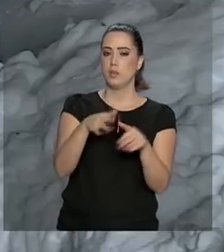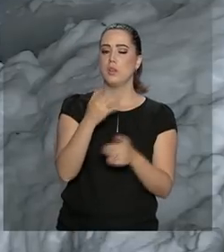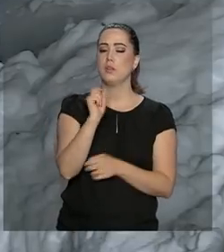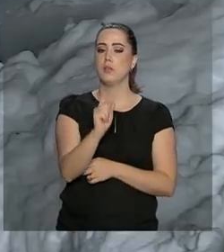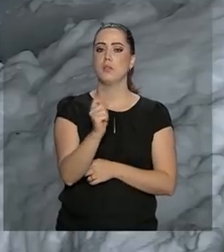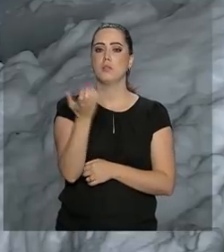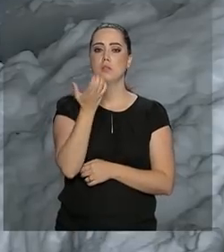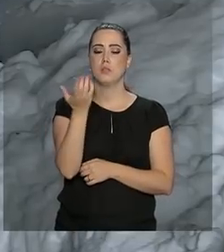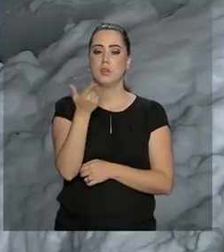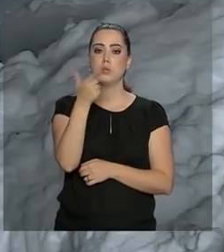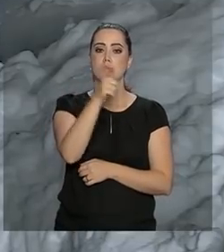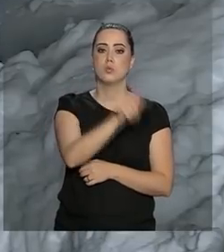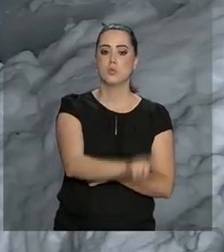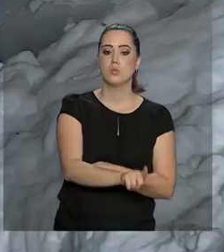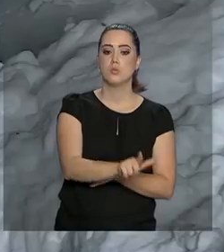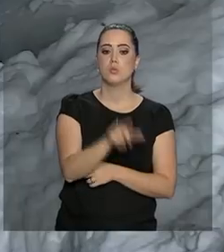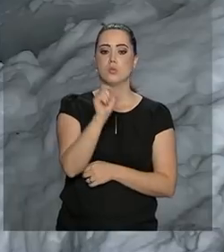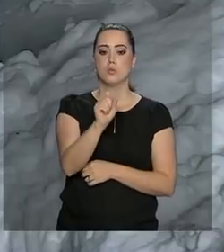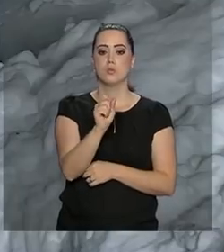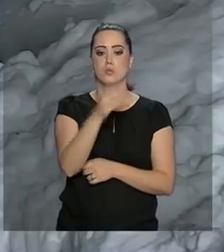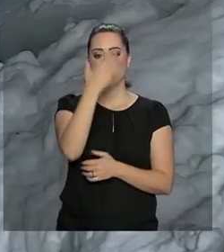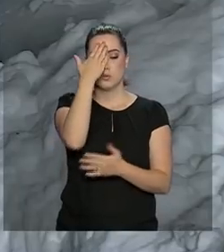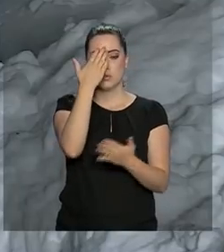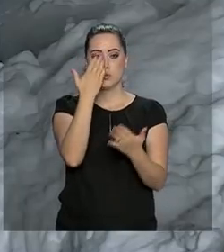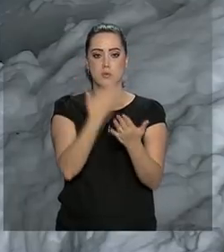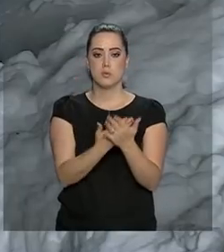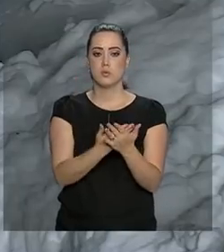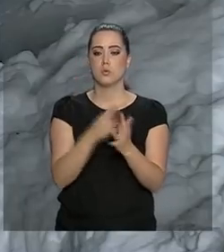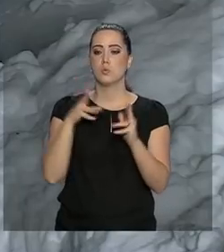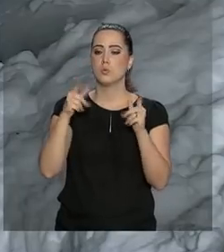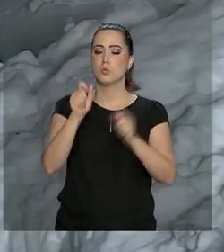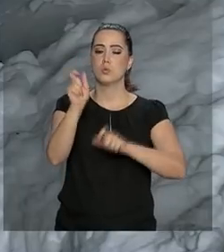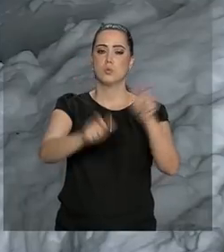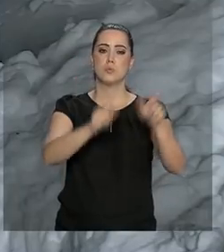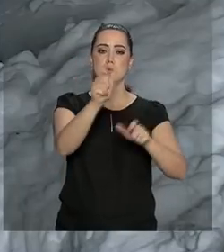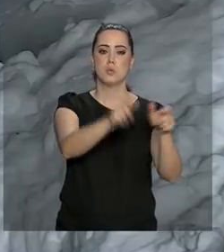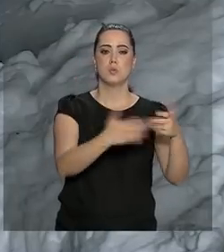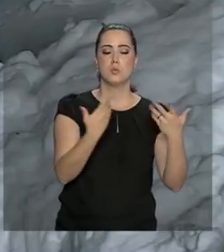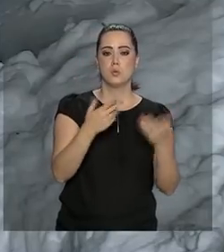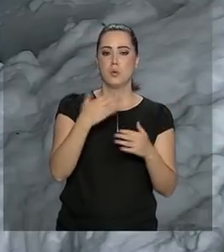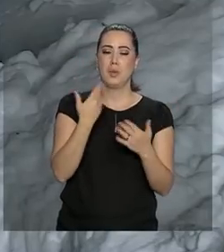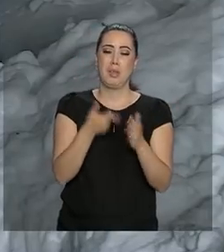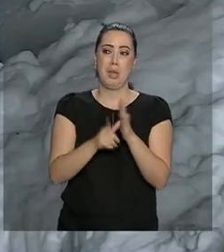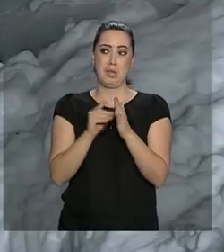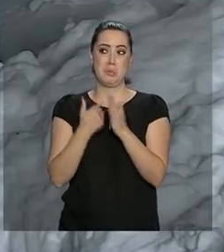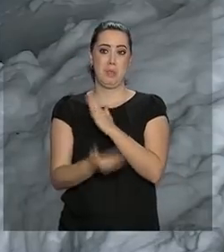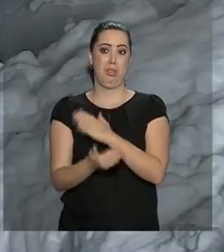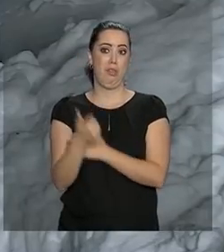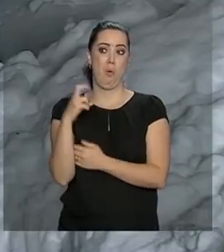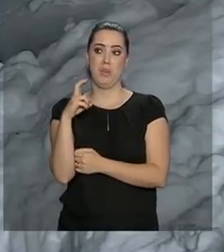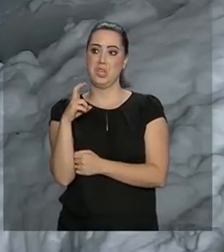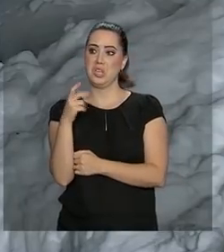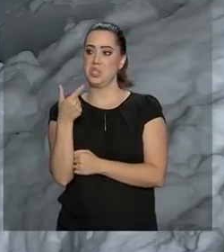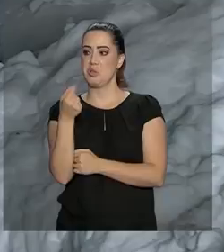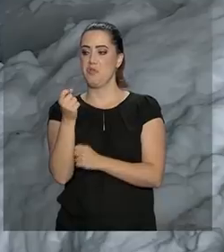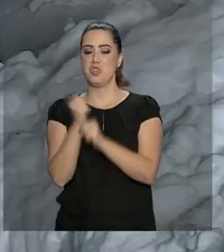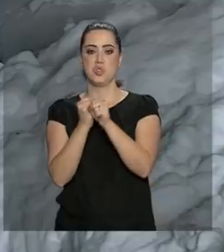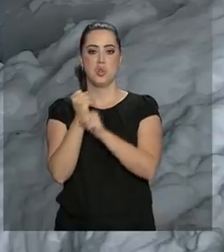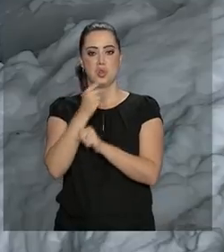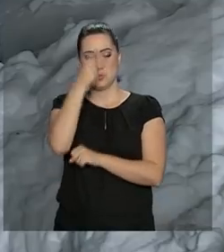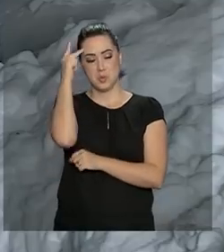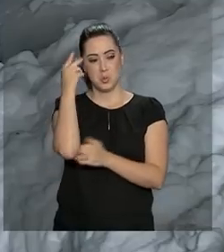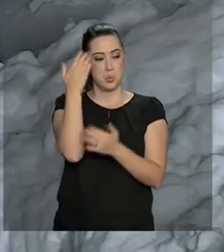quer restabelecer a confiança de todos, né, a confiança perdida dos últimos 15, 20 anos no